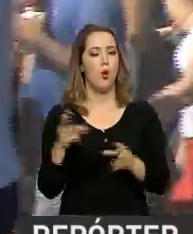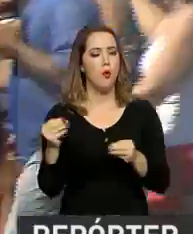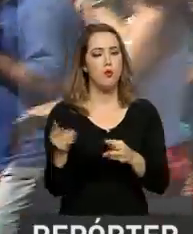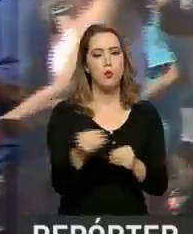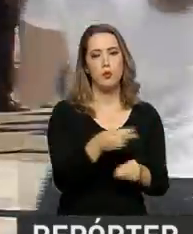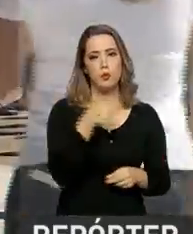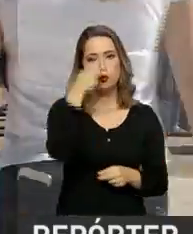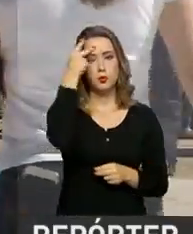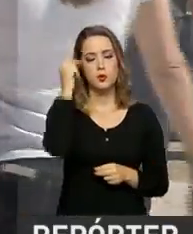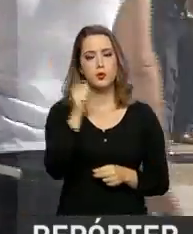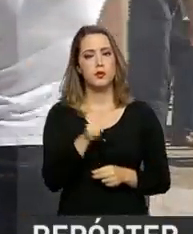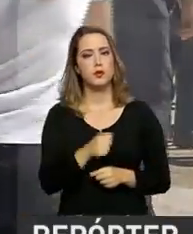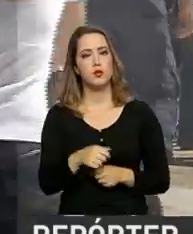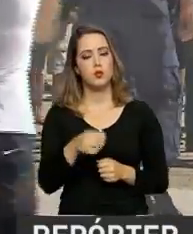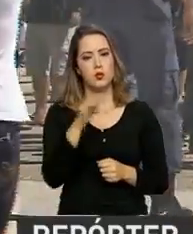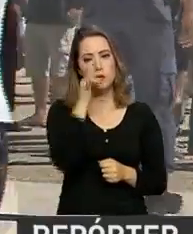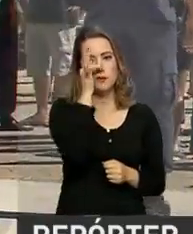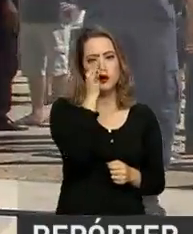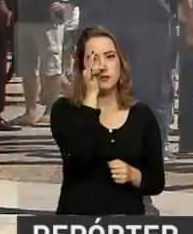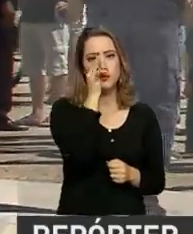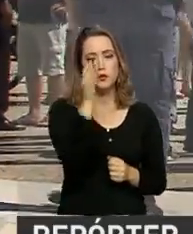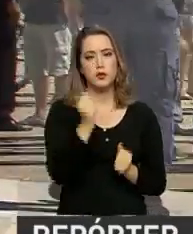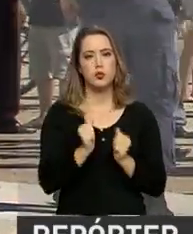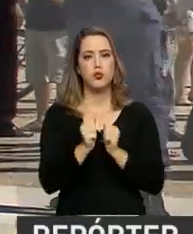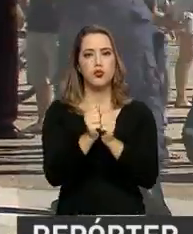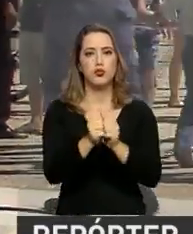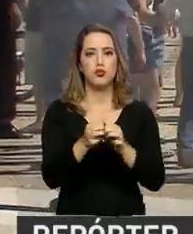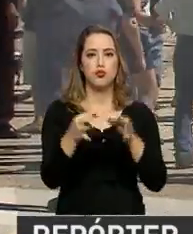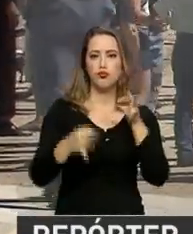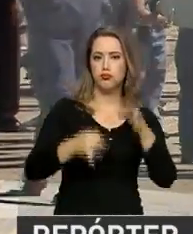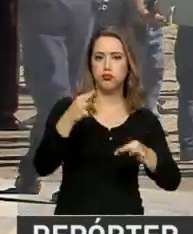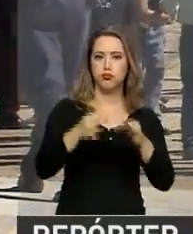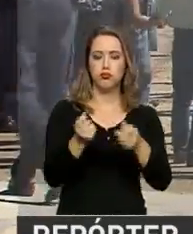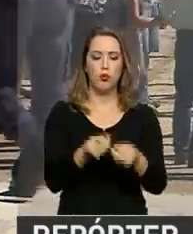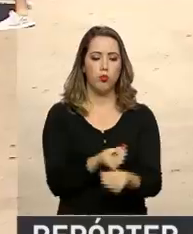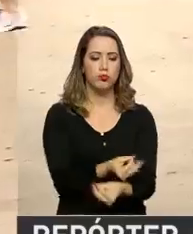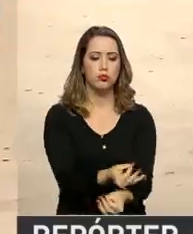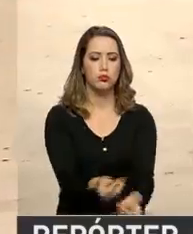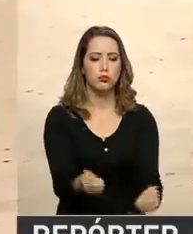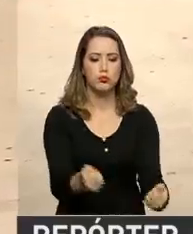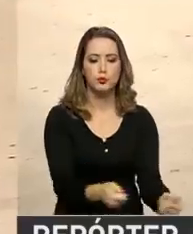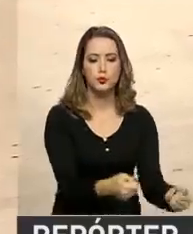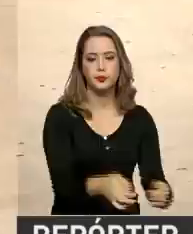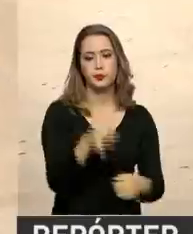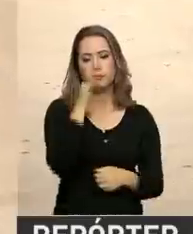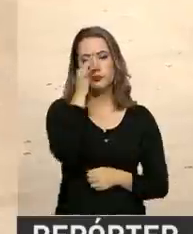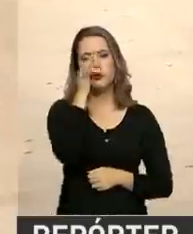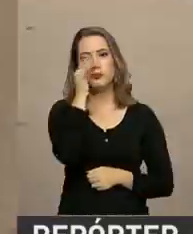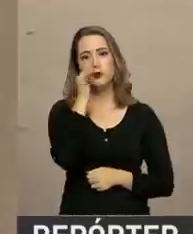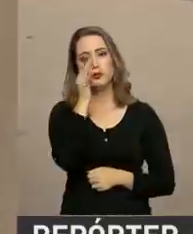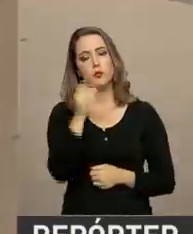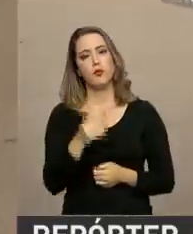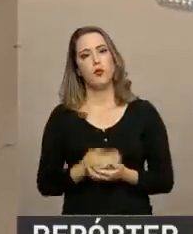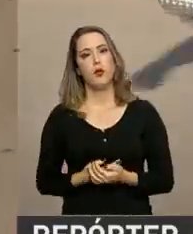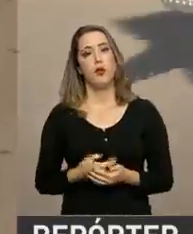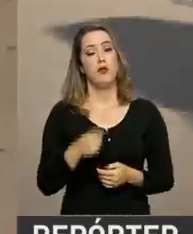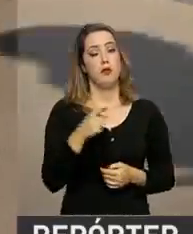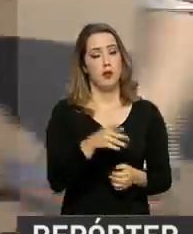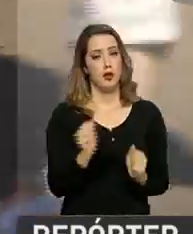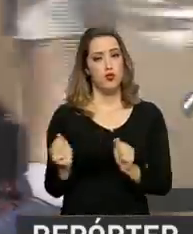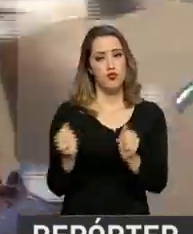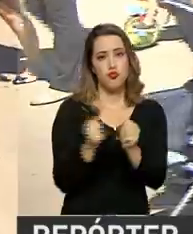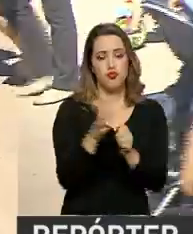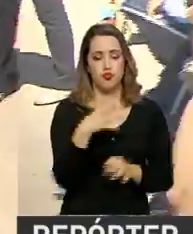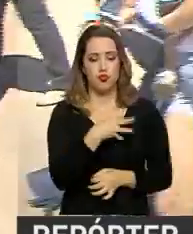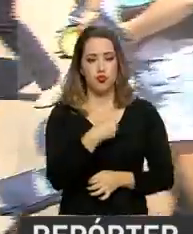flores que foram colocadas junto à estátua da Justiça em frente ao Supremo Tribunal Federal Carla fez questão de ir à marcha com o filho